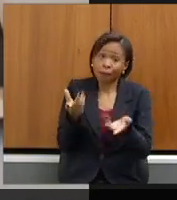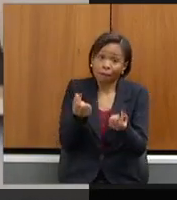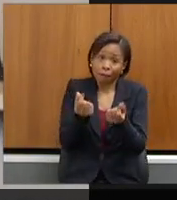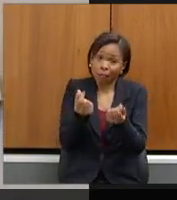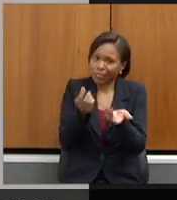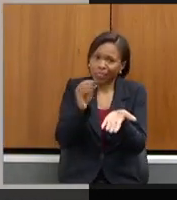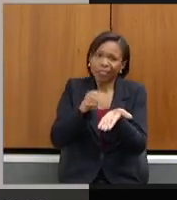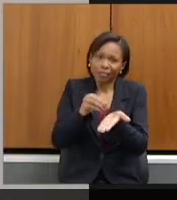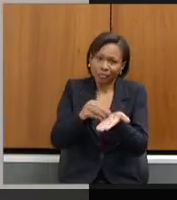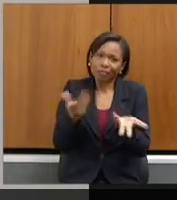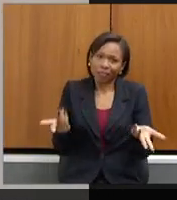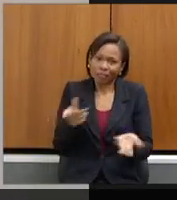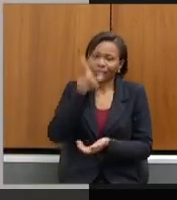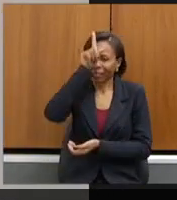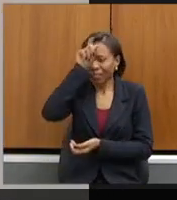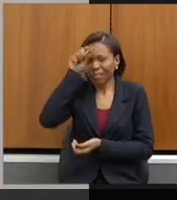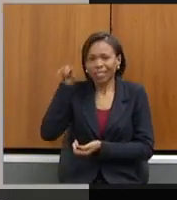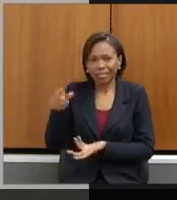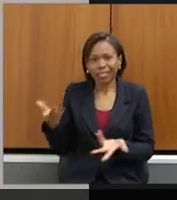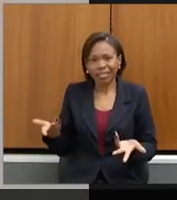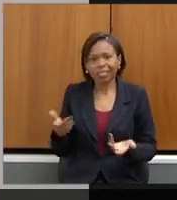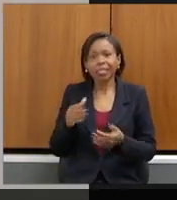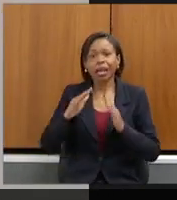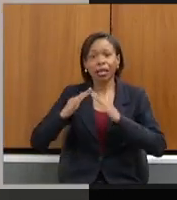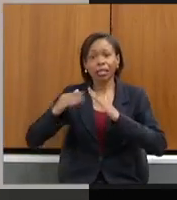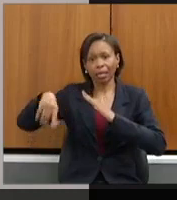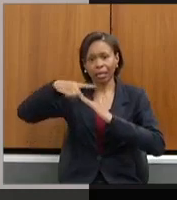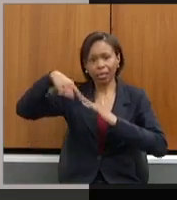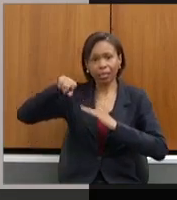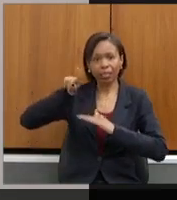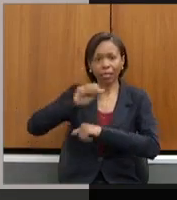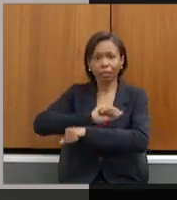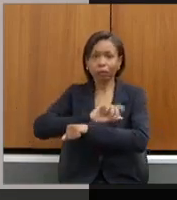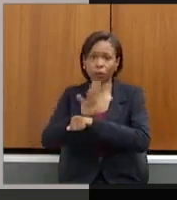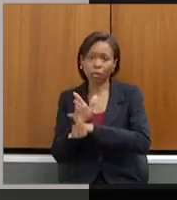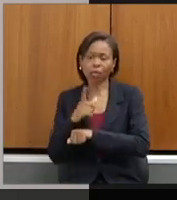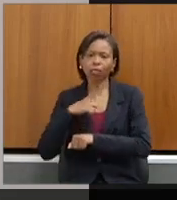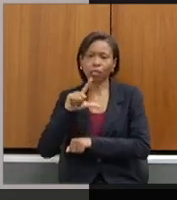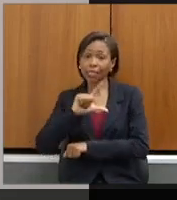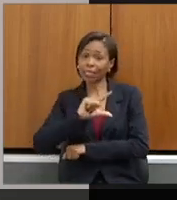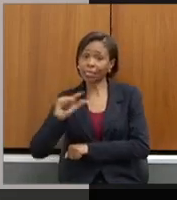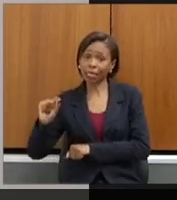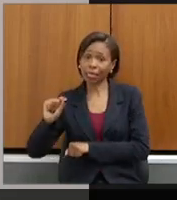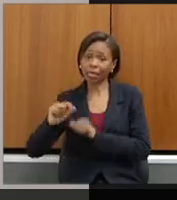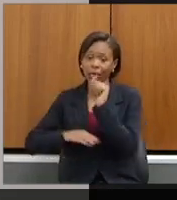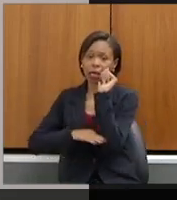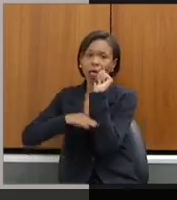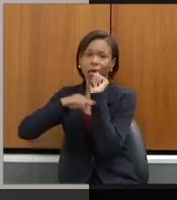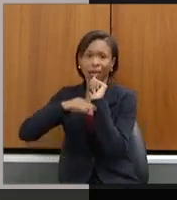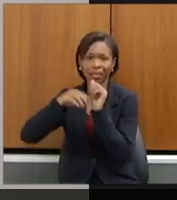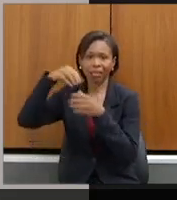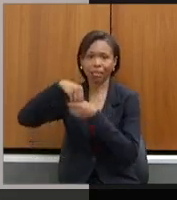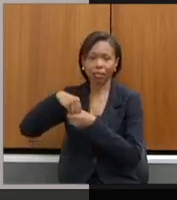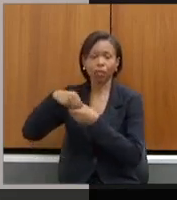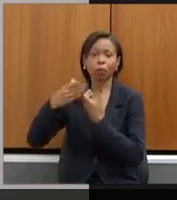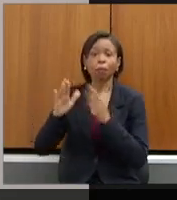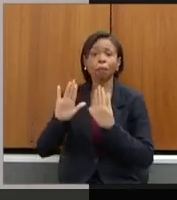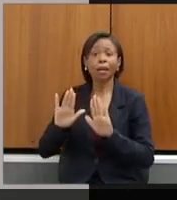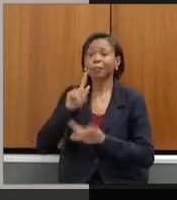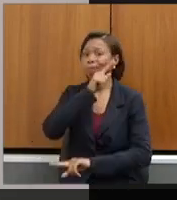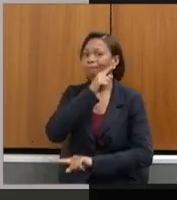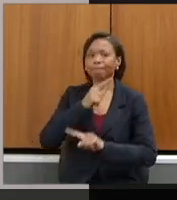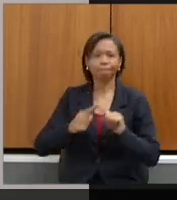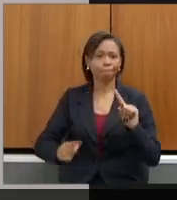o dinheiro para os outros não tem passa cê vê que a Santa Casa de Montes Claros tem sem apartamento ela está completamente